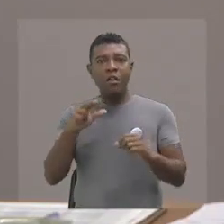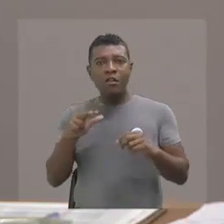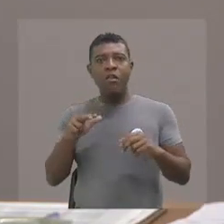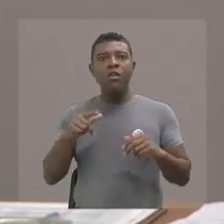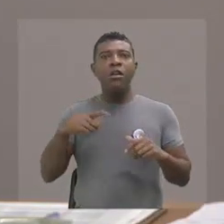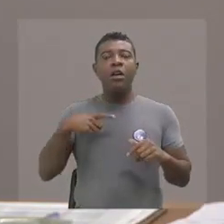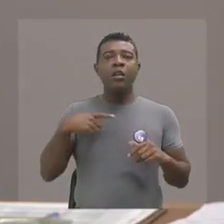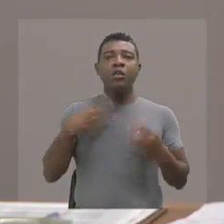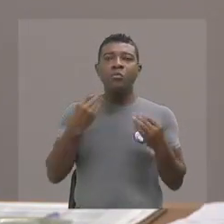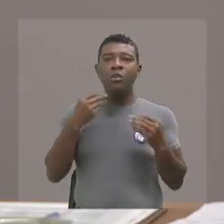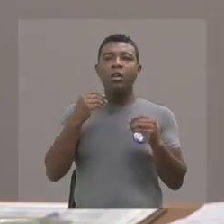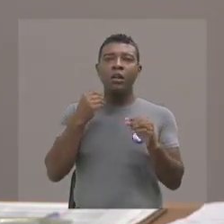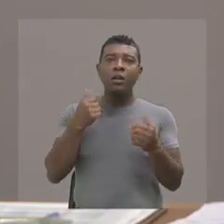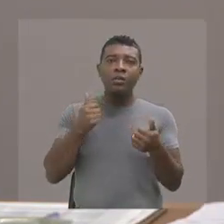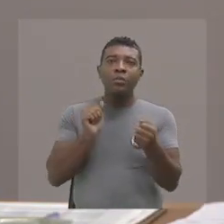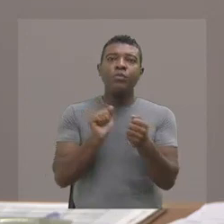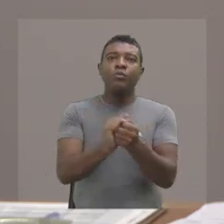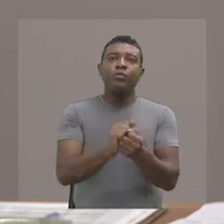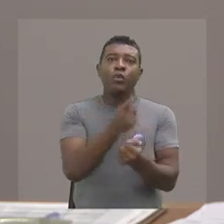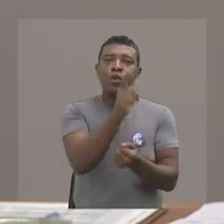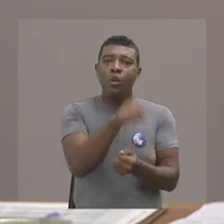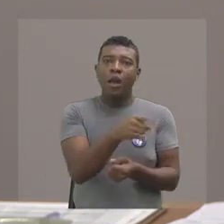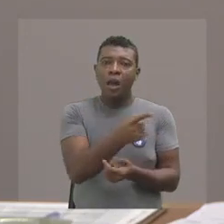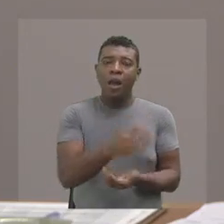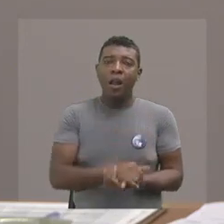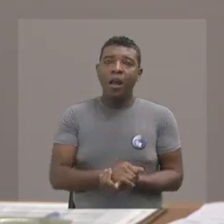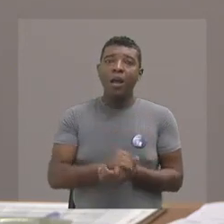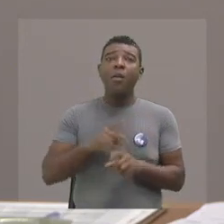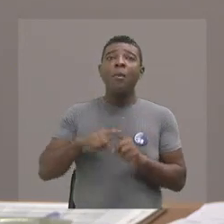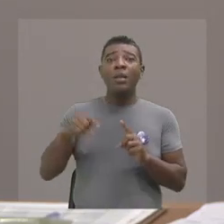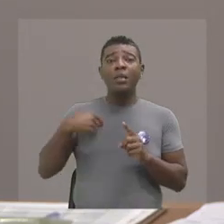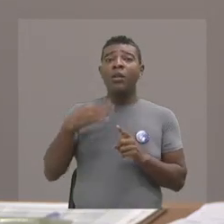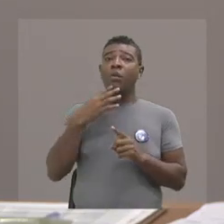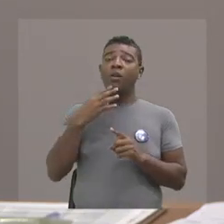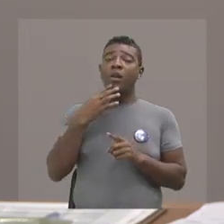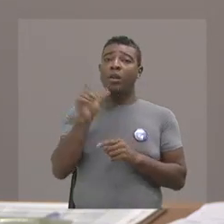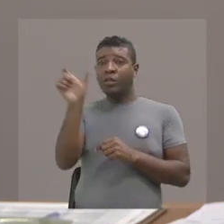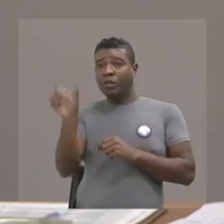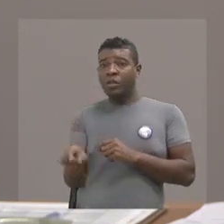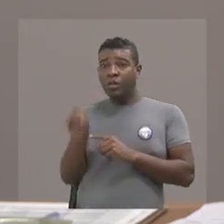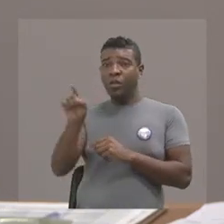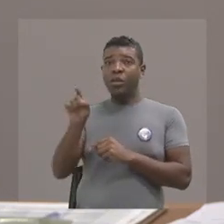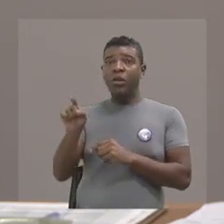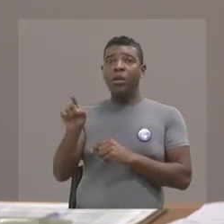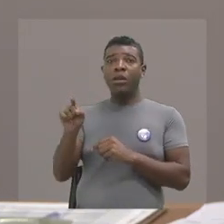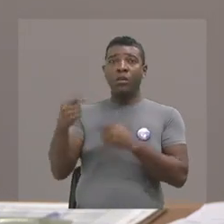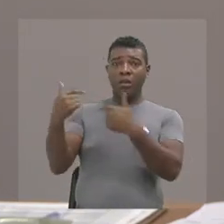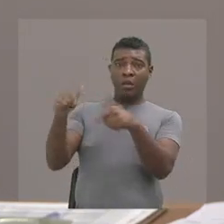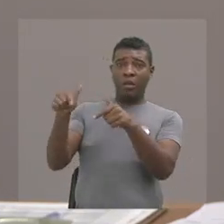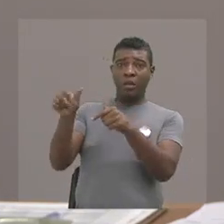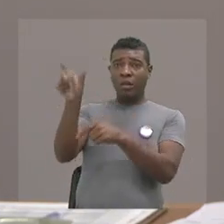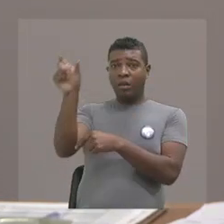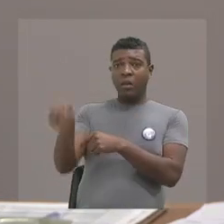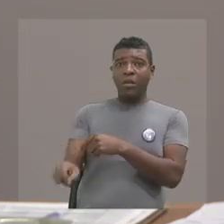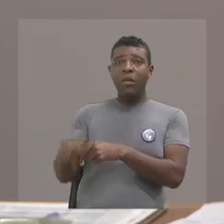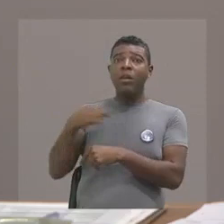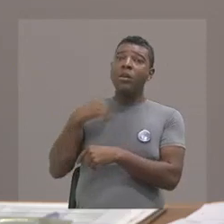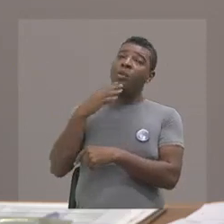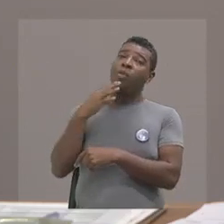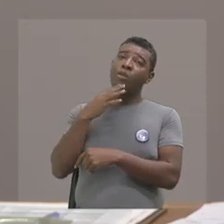muita proximidade com ela mas eu conheço o servidor que ela citou Aqui eu conheço seriedade do